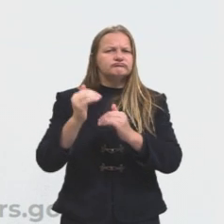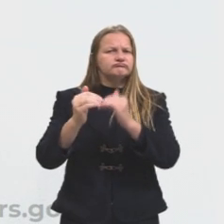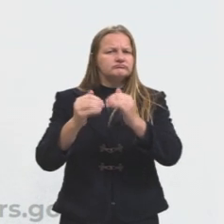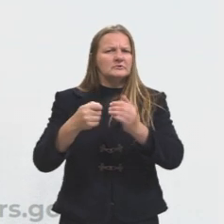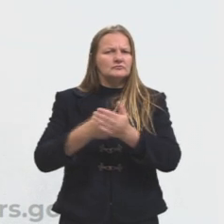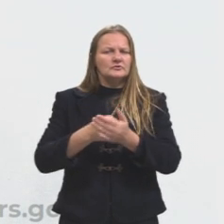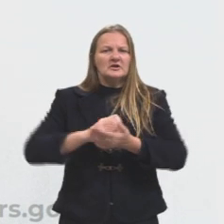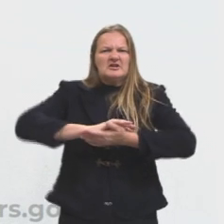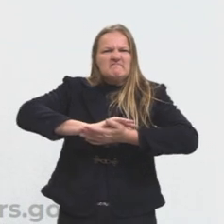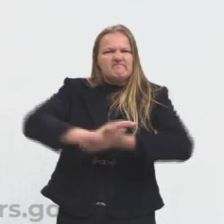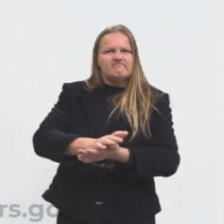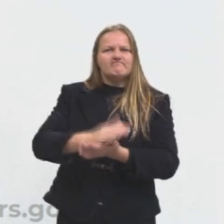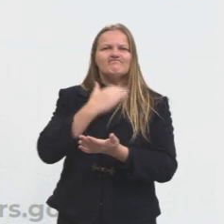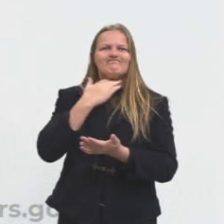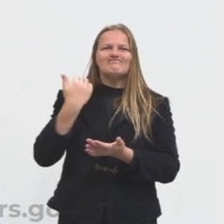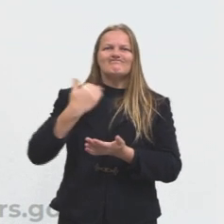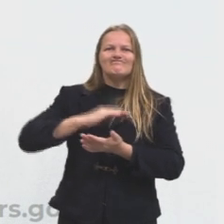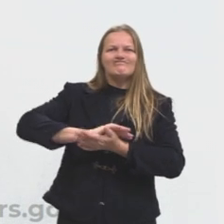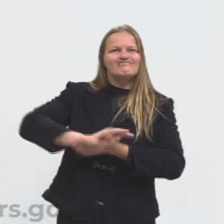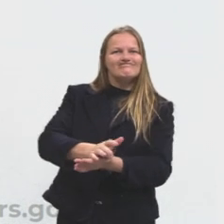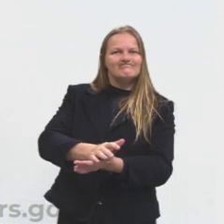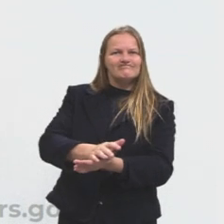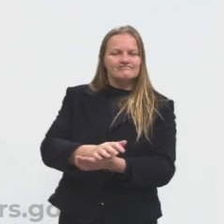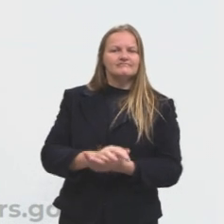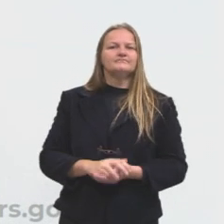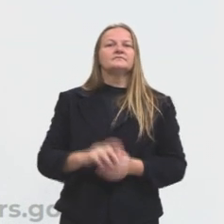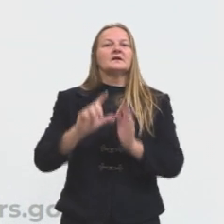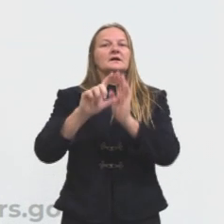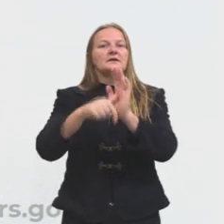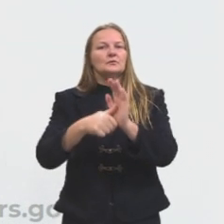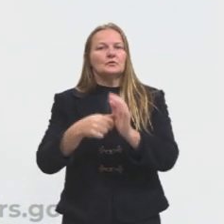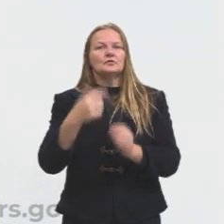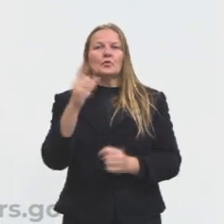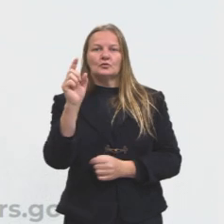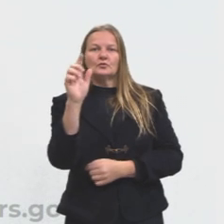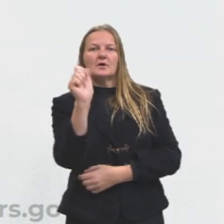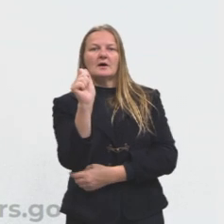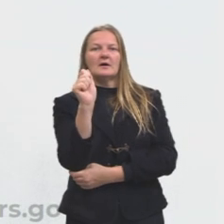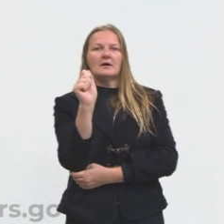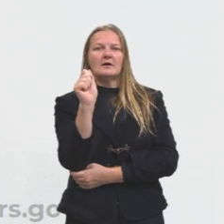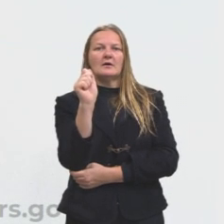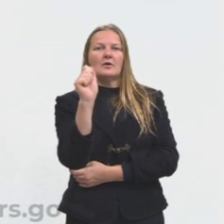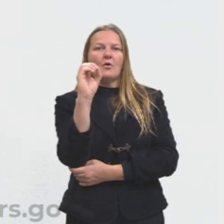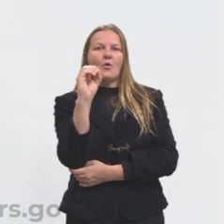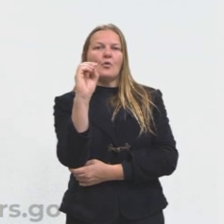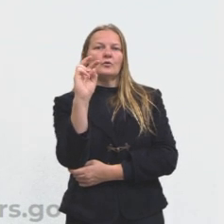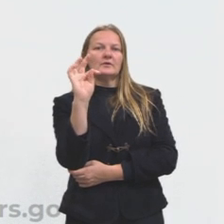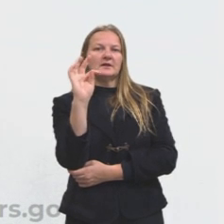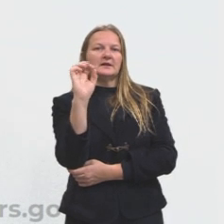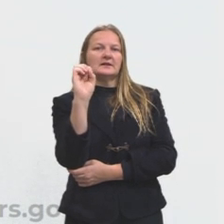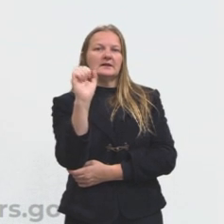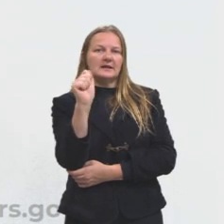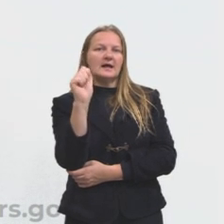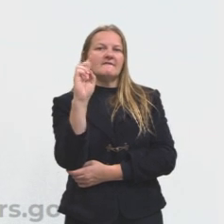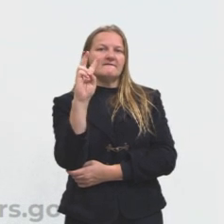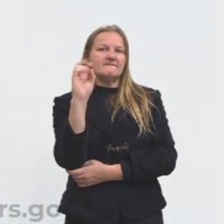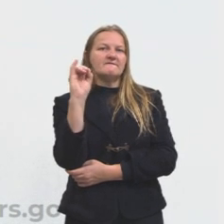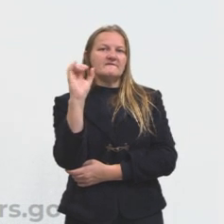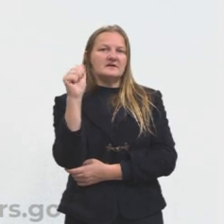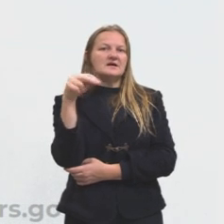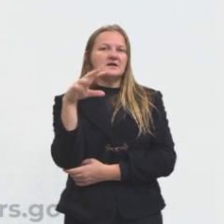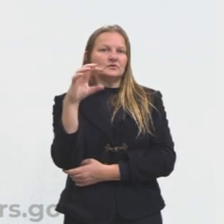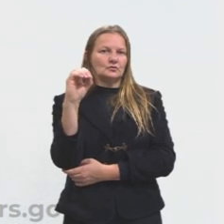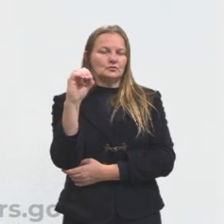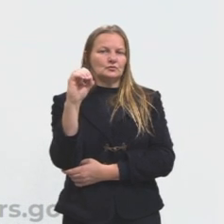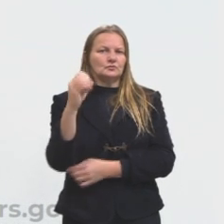ele é morto assassinado né E mais tarde o Augusto Desculpa outra Viana o Otaviano com a